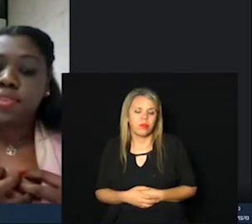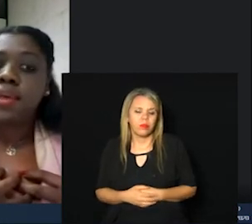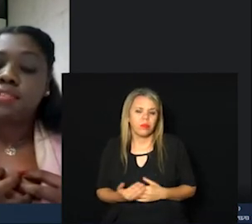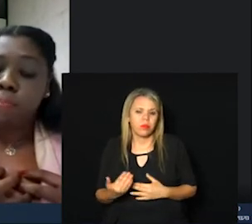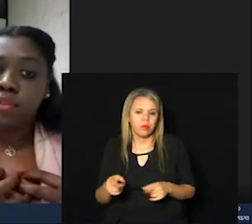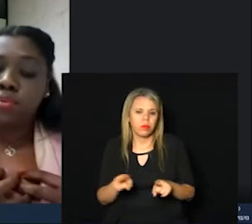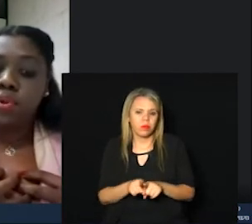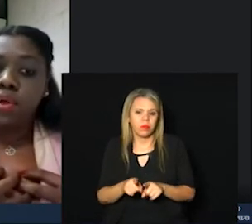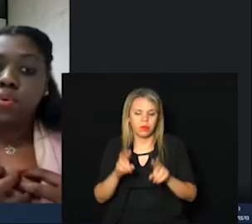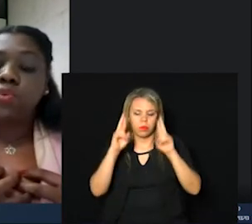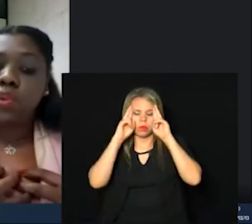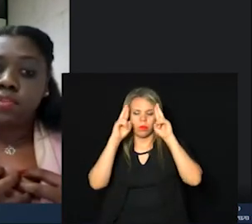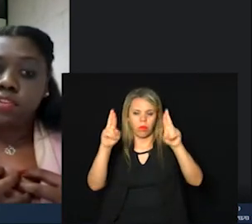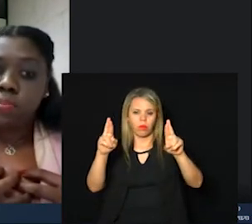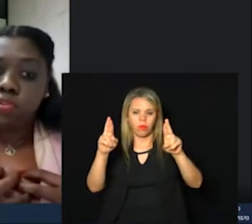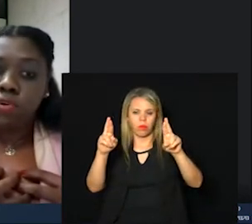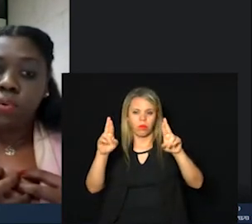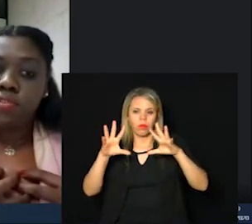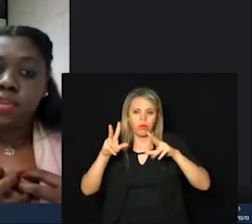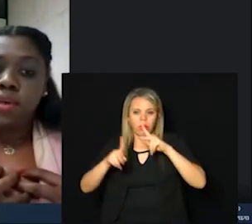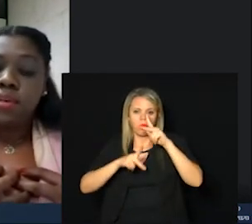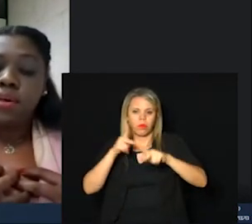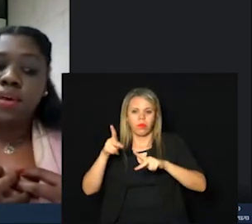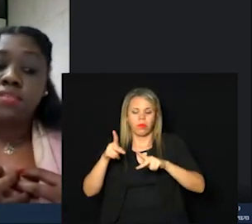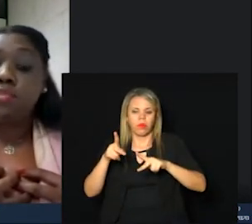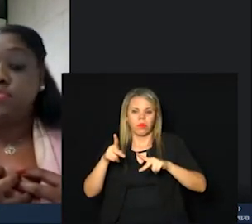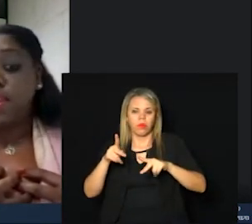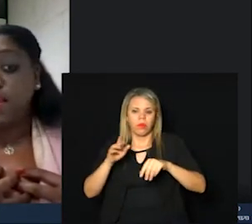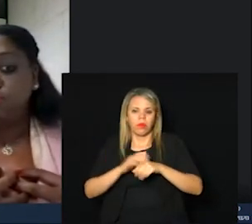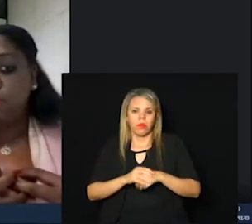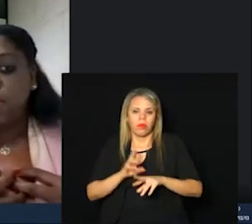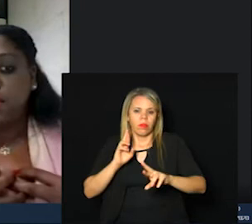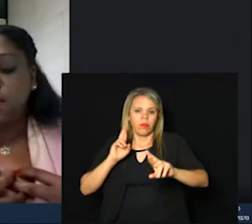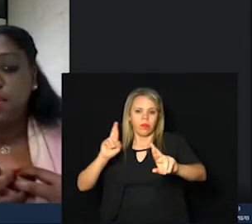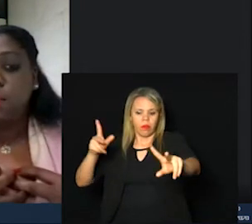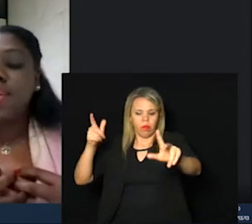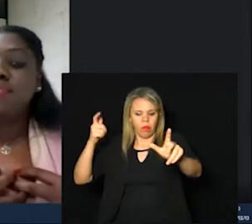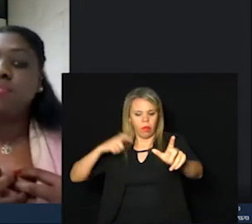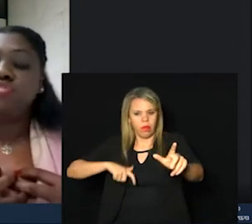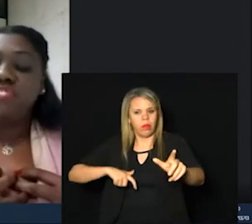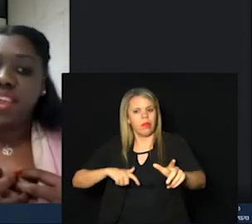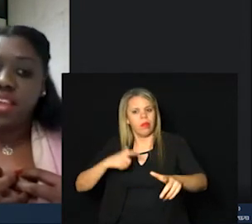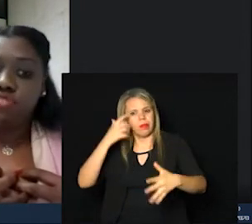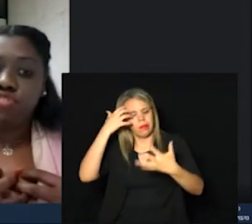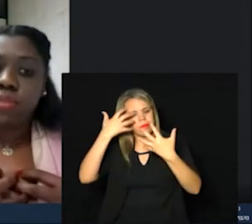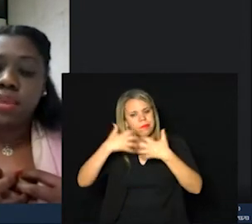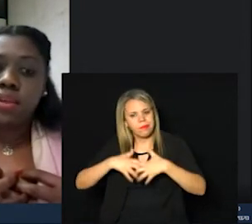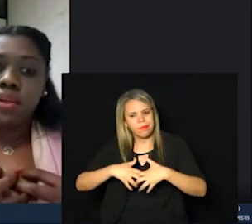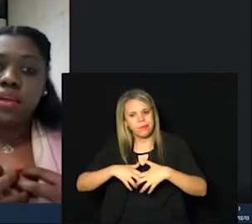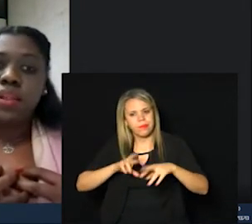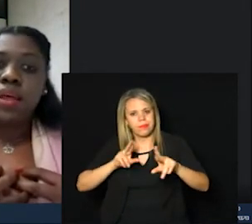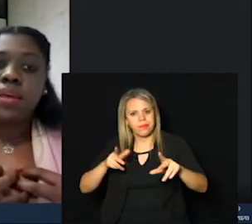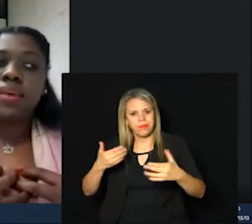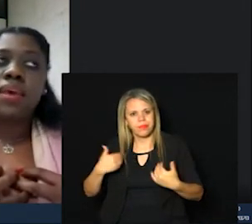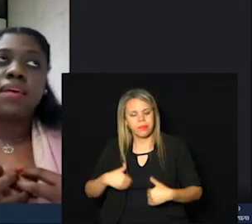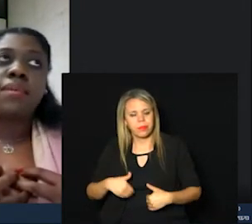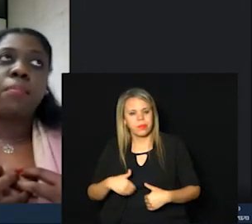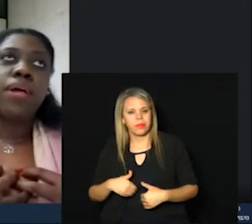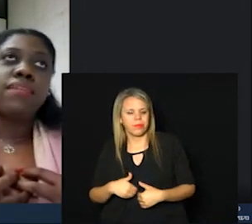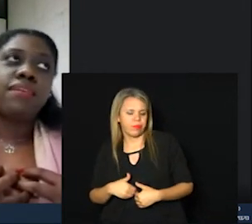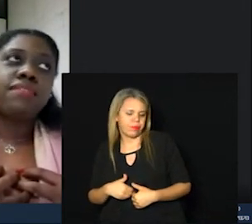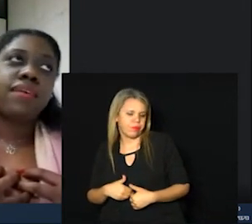possa ter respeito com todas as pessoas que são diferentes de mim, que pensam diferentes de mim, né? Que